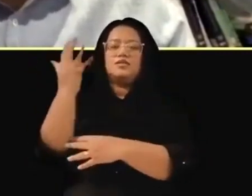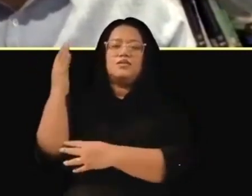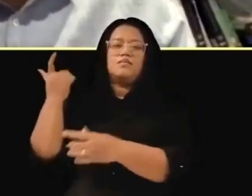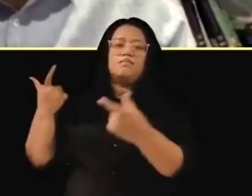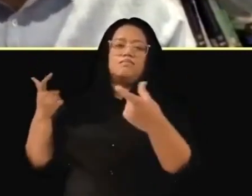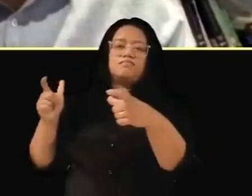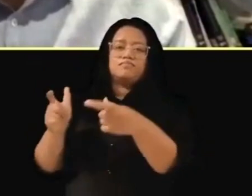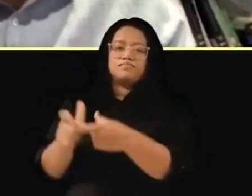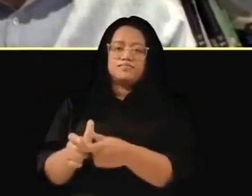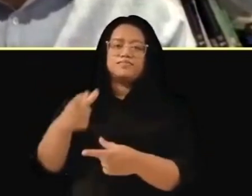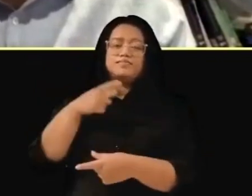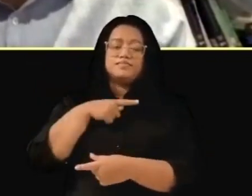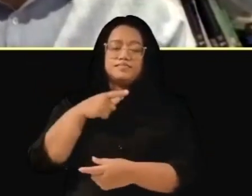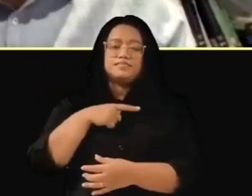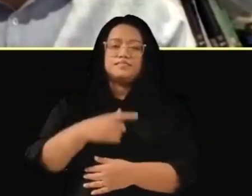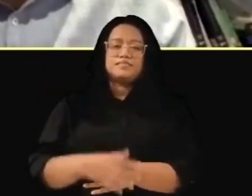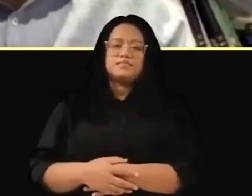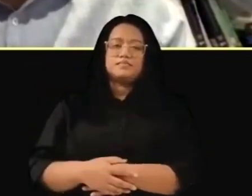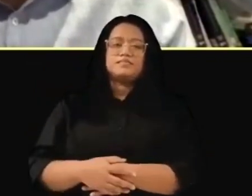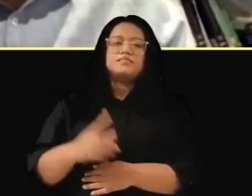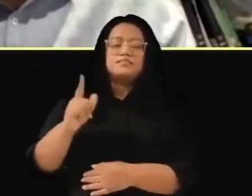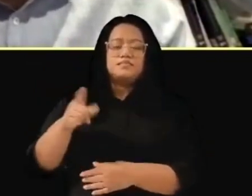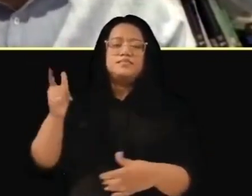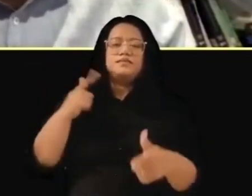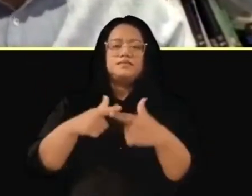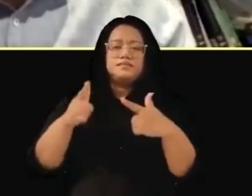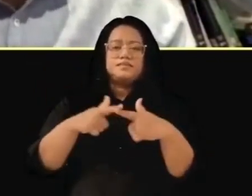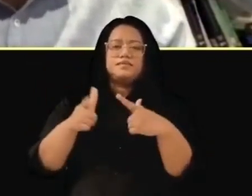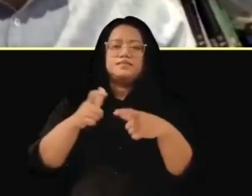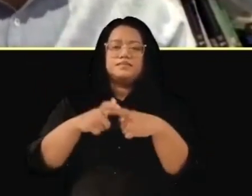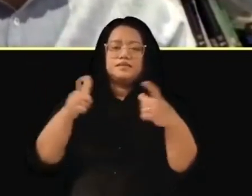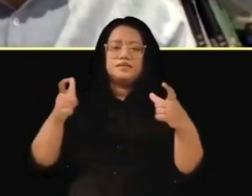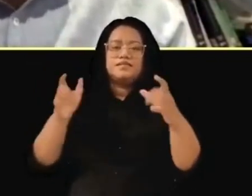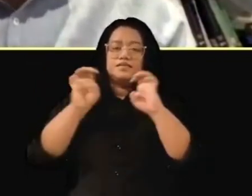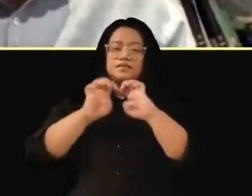deixou, né? Então, é um problema bastante grande e estrutural mesmo.